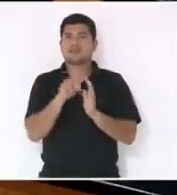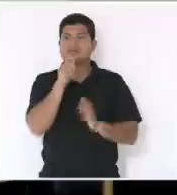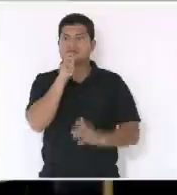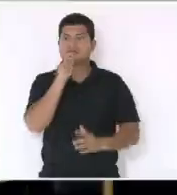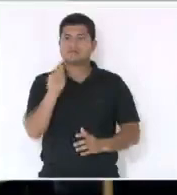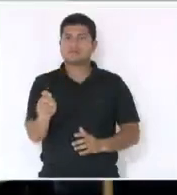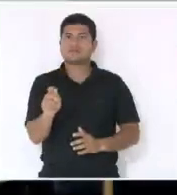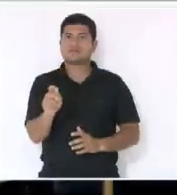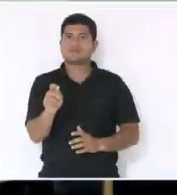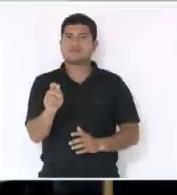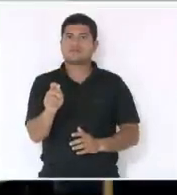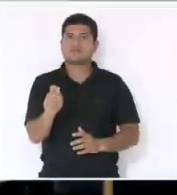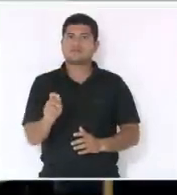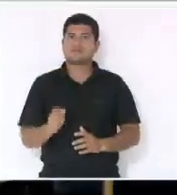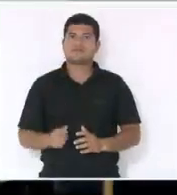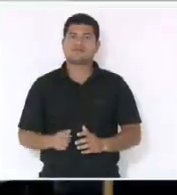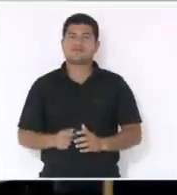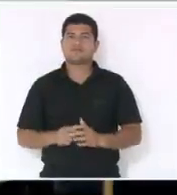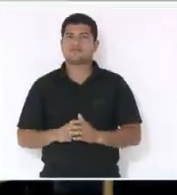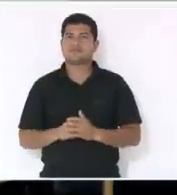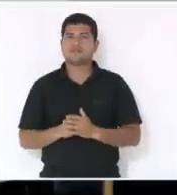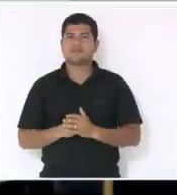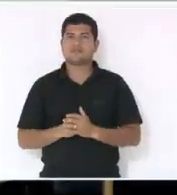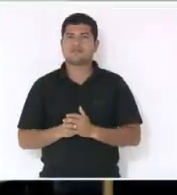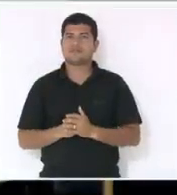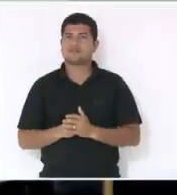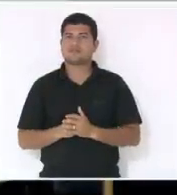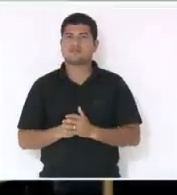coração. Mas, na verdade,